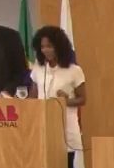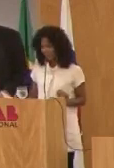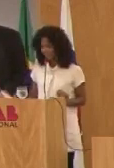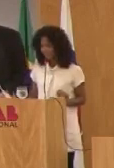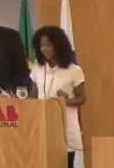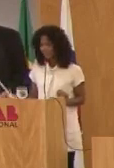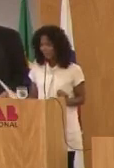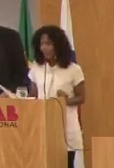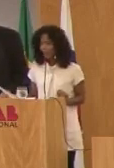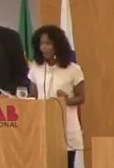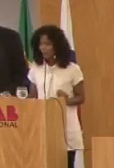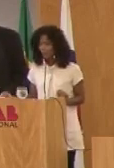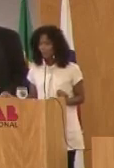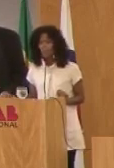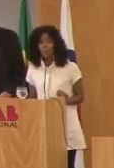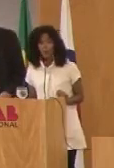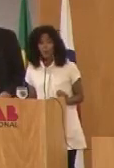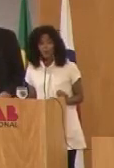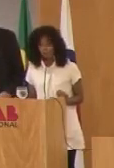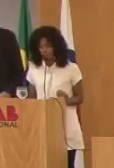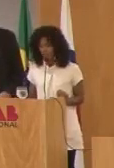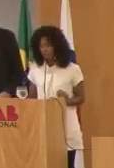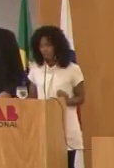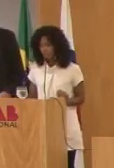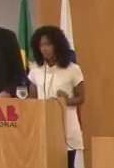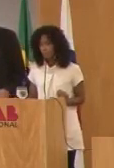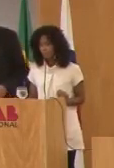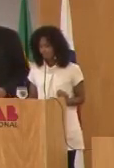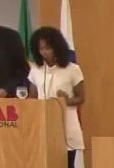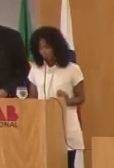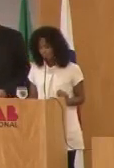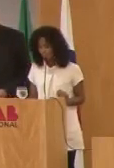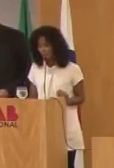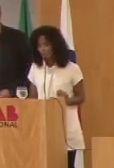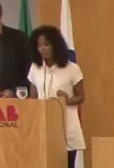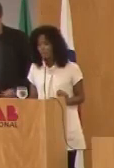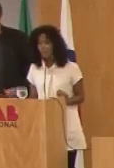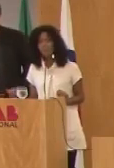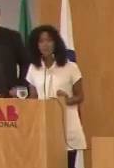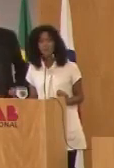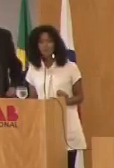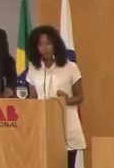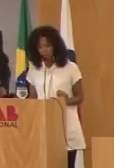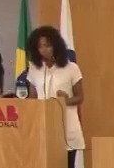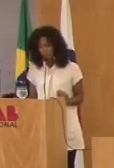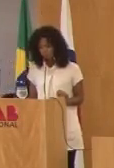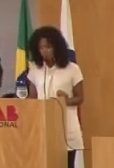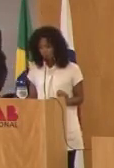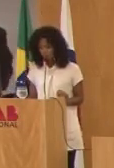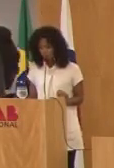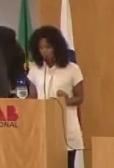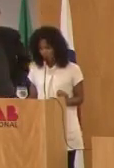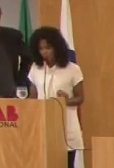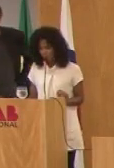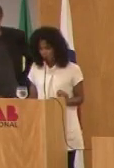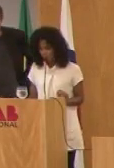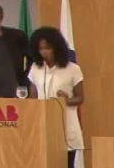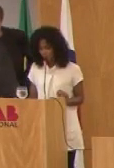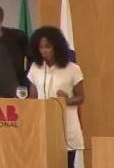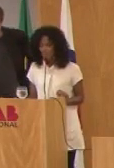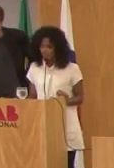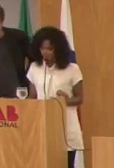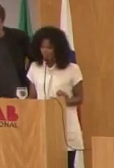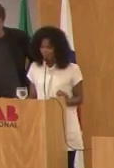Muito obrigada. Ouviremos agora a voz da CNBB, Conferência Nacional dos Bispos do